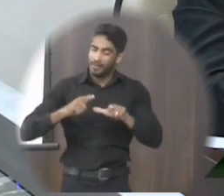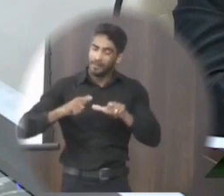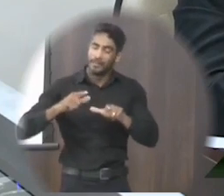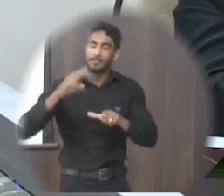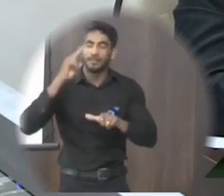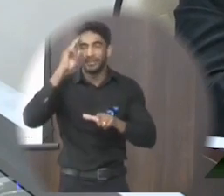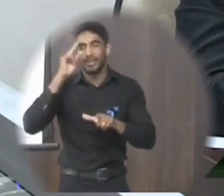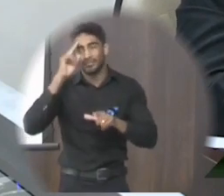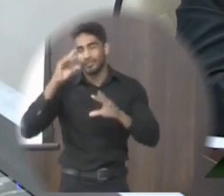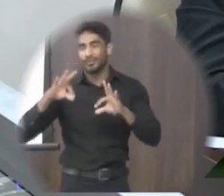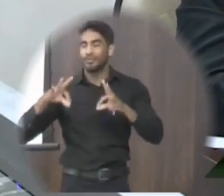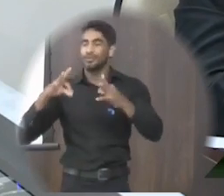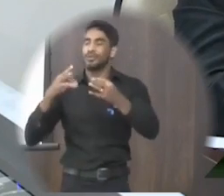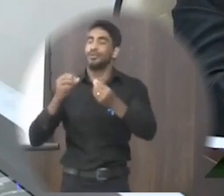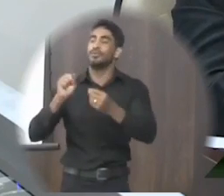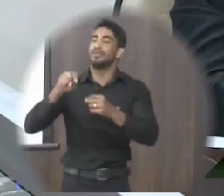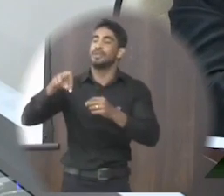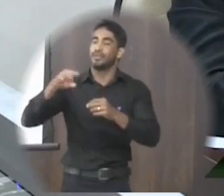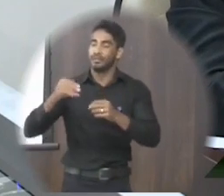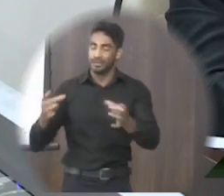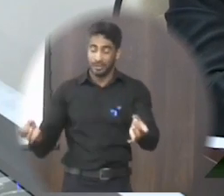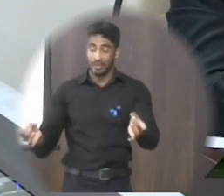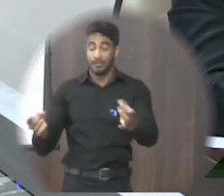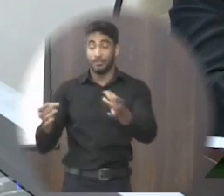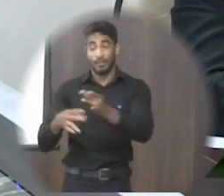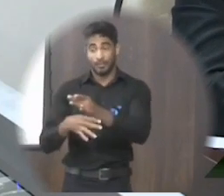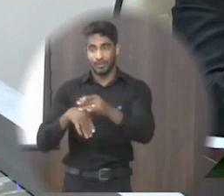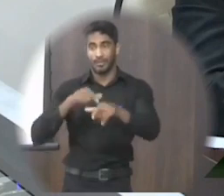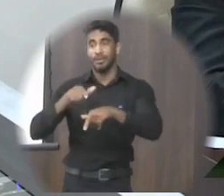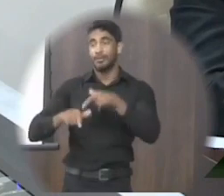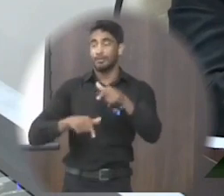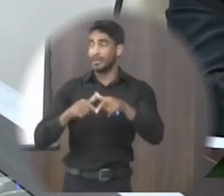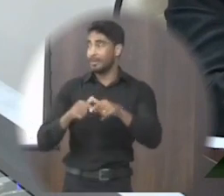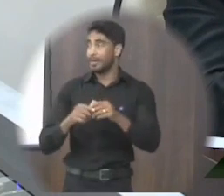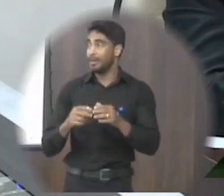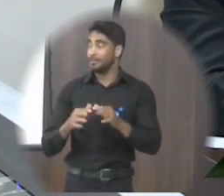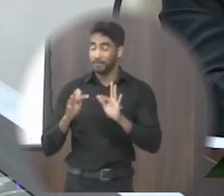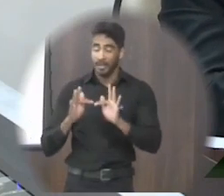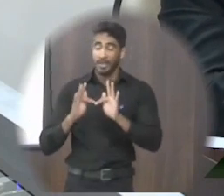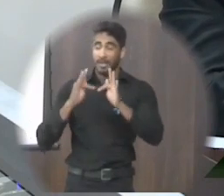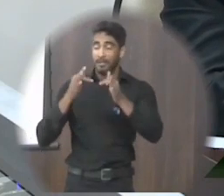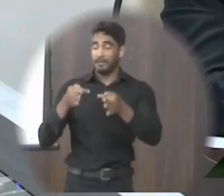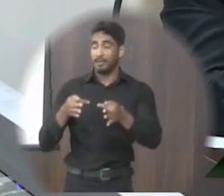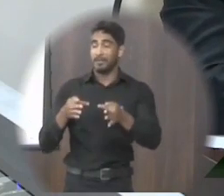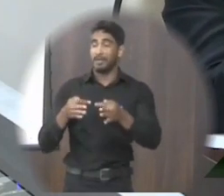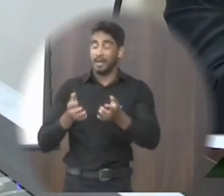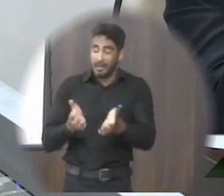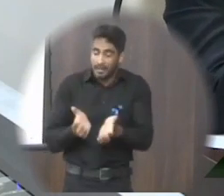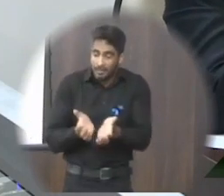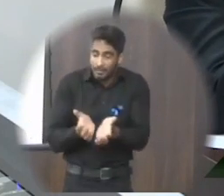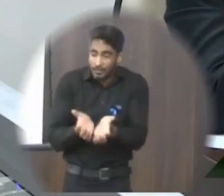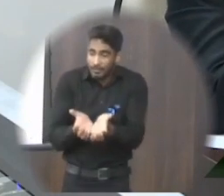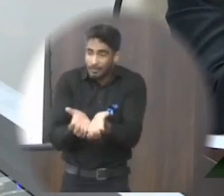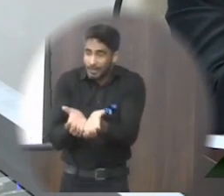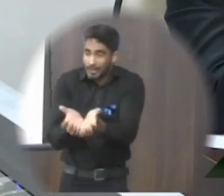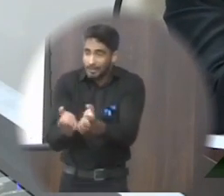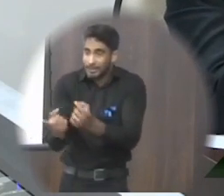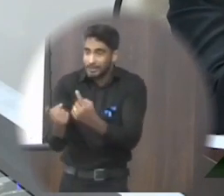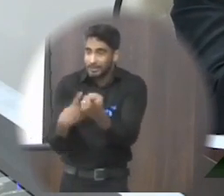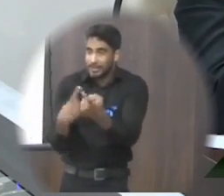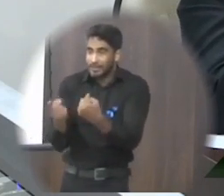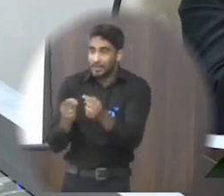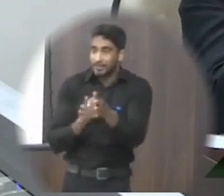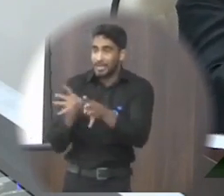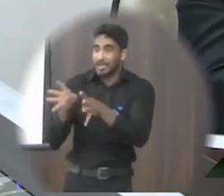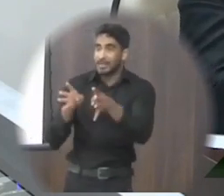ali de todo Santo Antônio, ali, ela seja concluída. Mais um aqui para finalizar. é o patrulhamento da estrada que dá